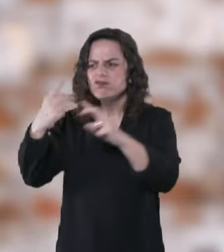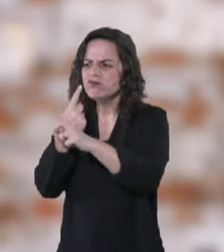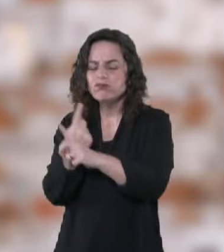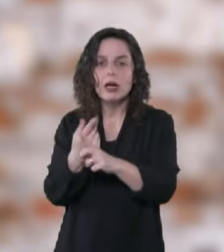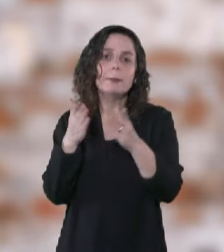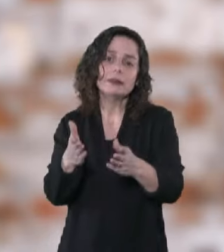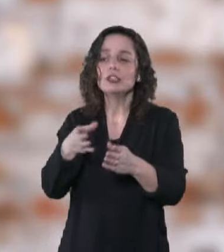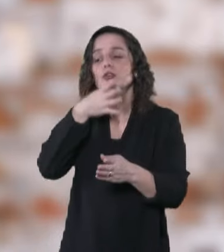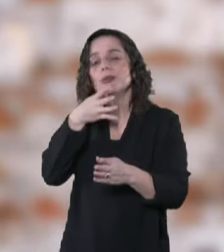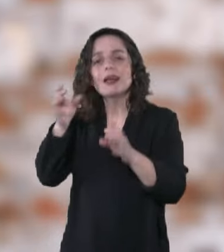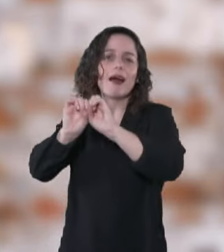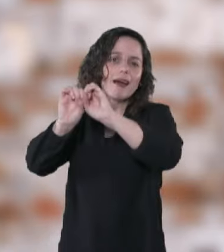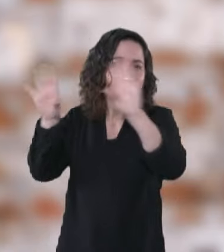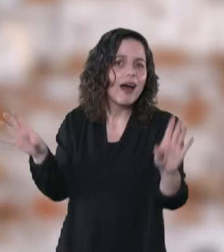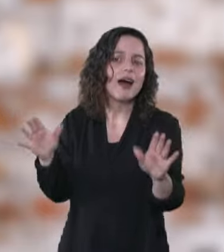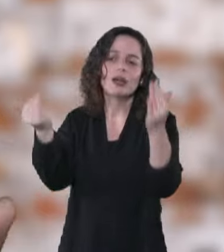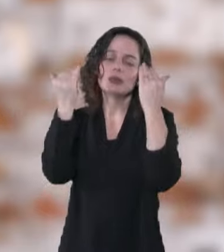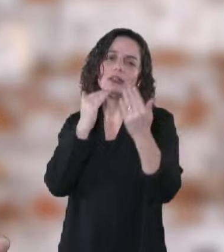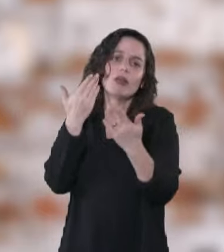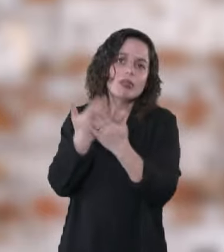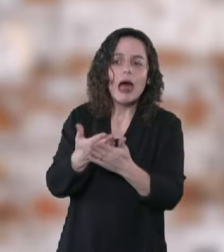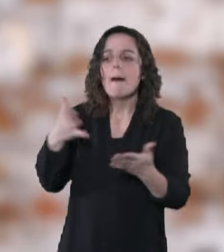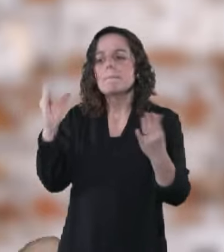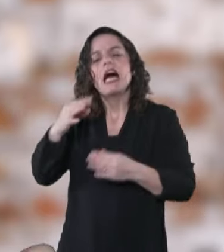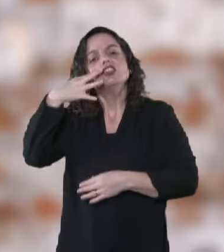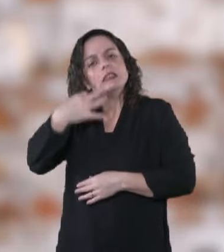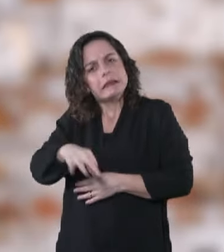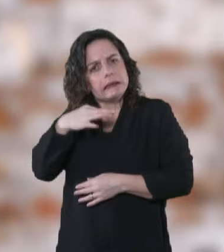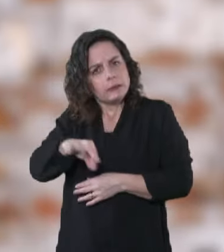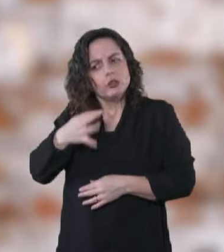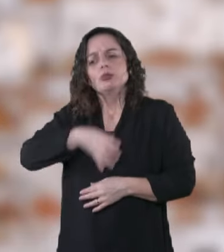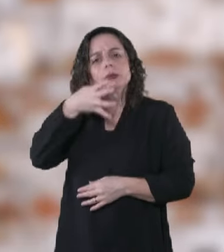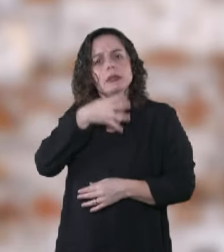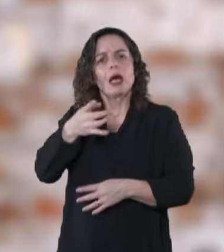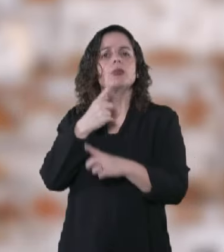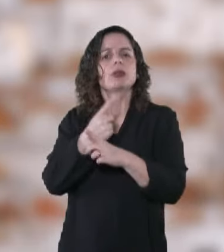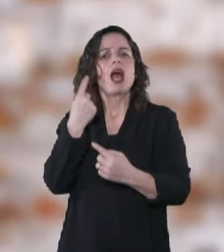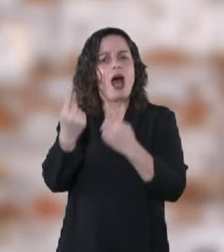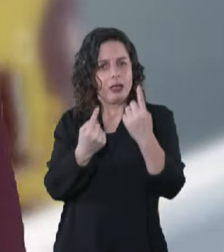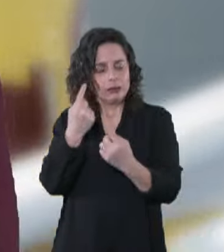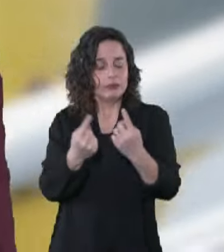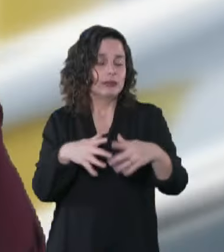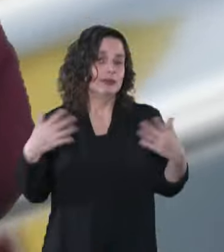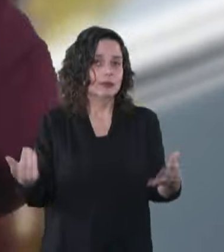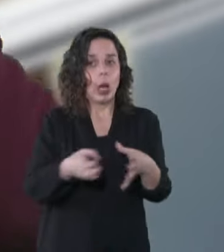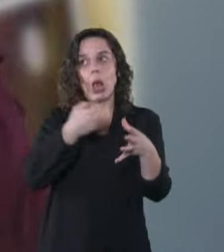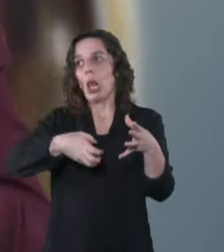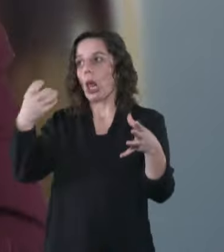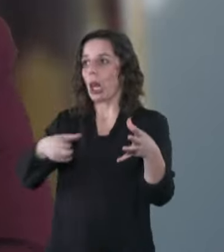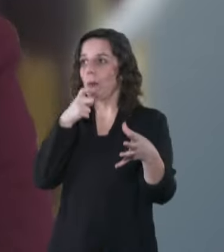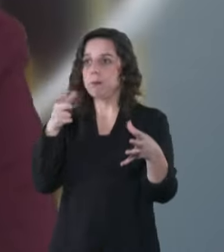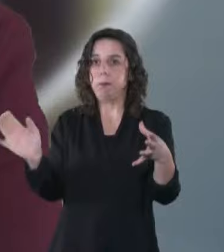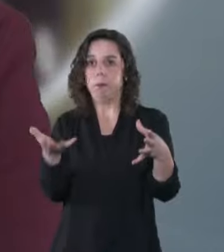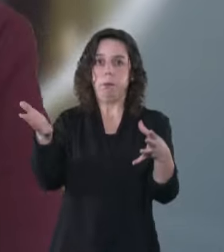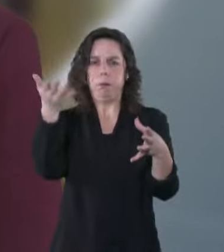explicá-la melhor, é preciso explicá-la com palavras simples, porque o próprio palavreado ou tecnologia